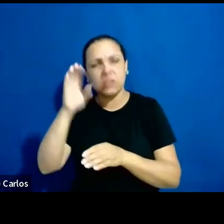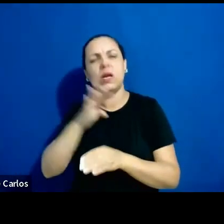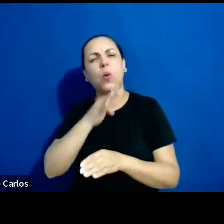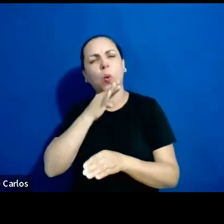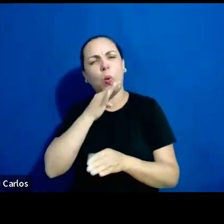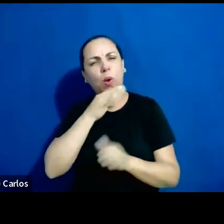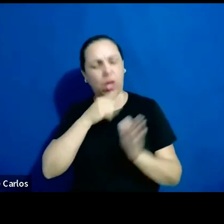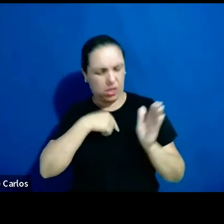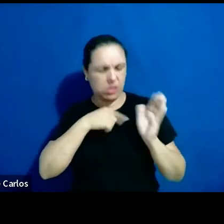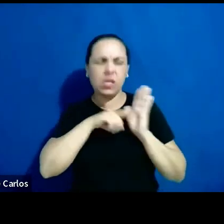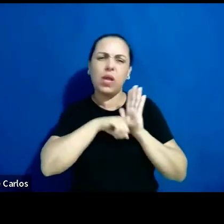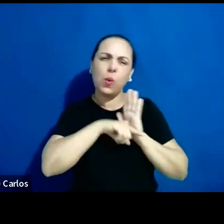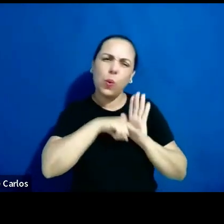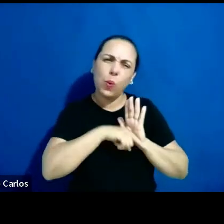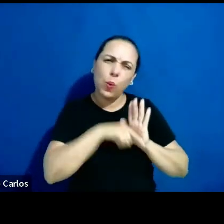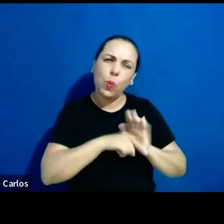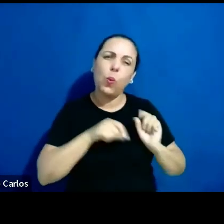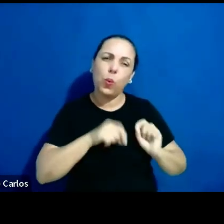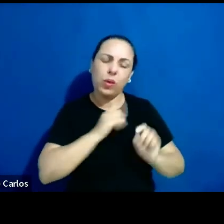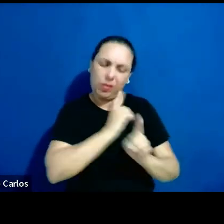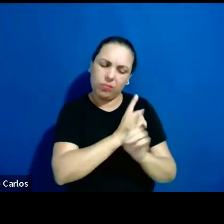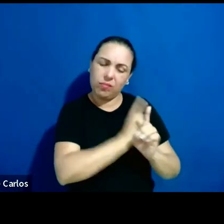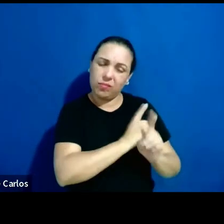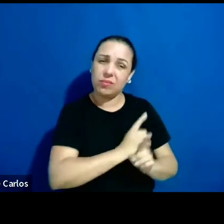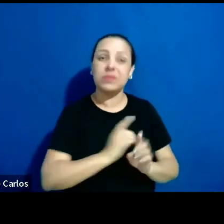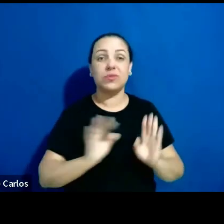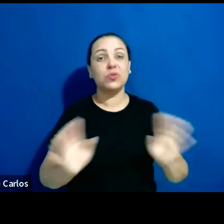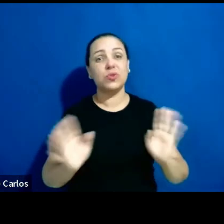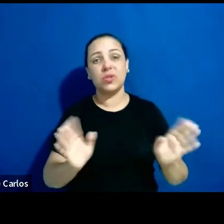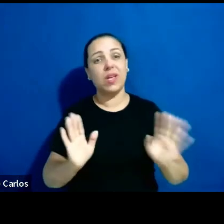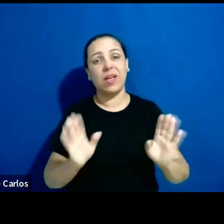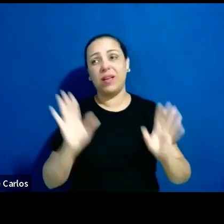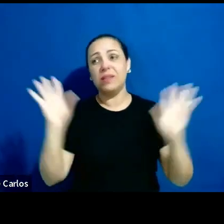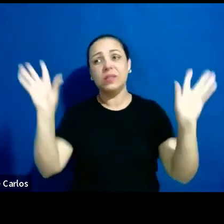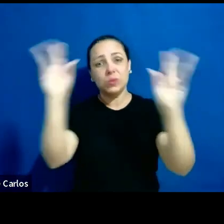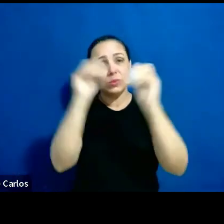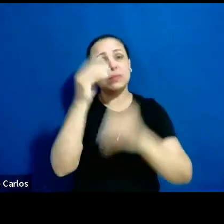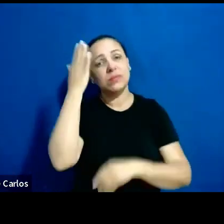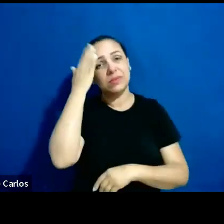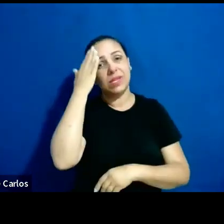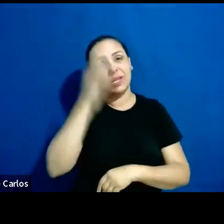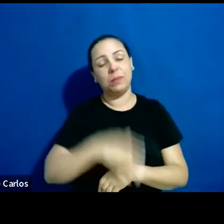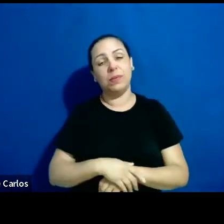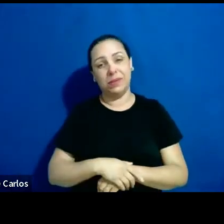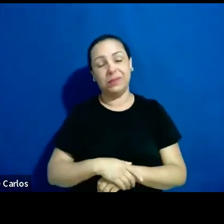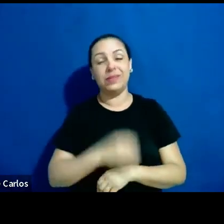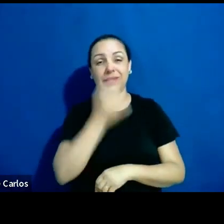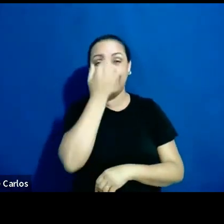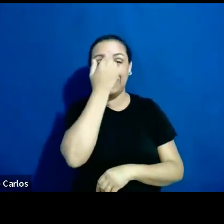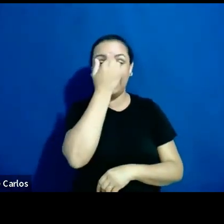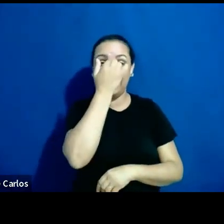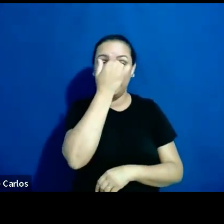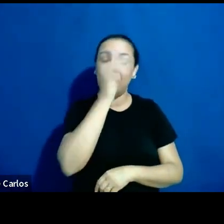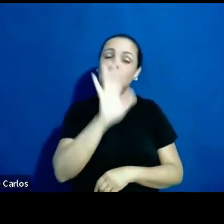Agora, imagine o que as pessoas conhecem sobre o seu coração. Hã?